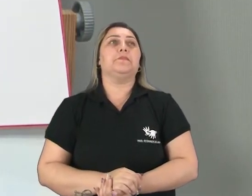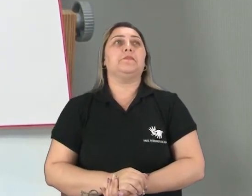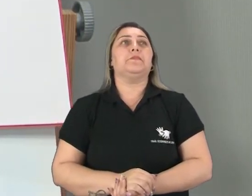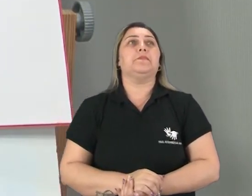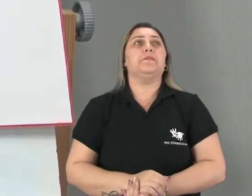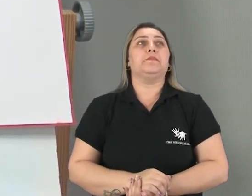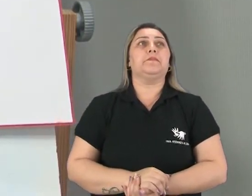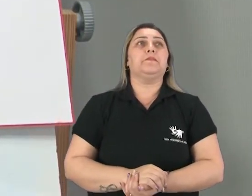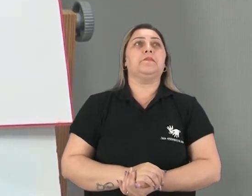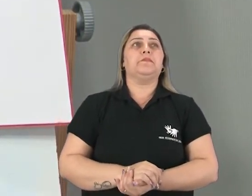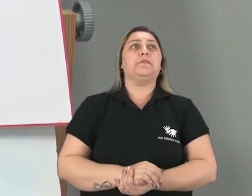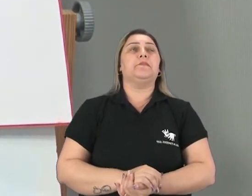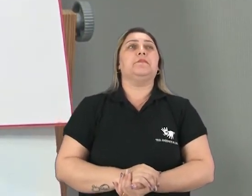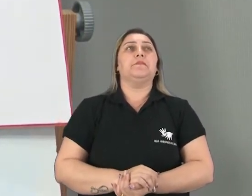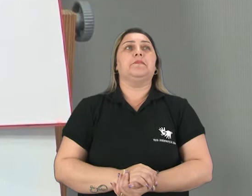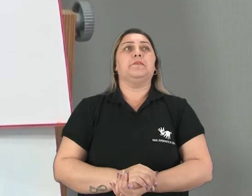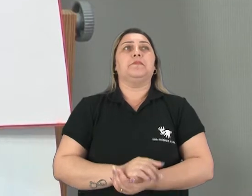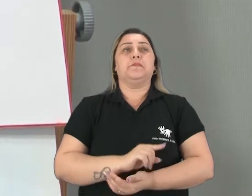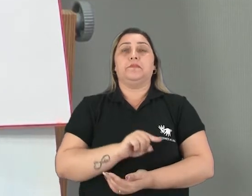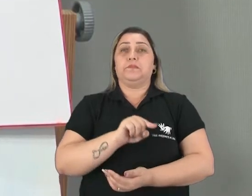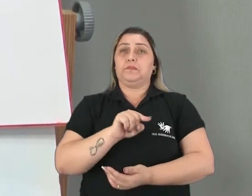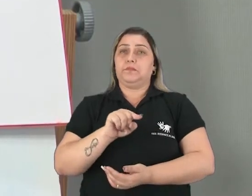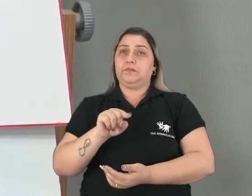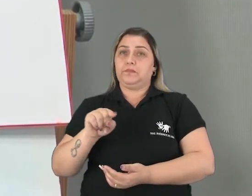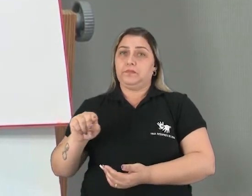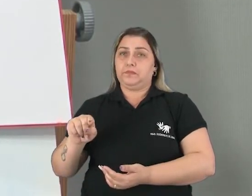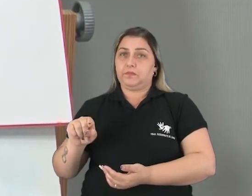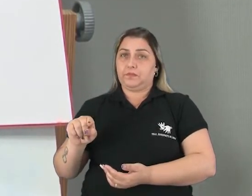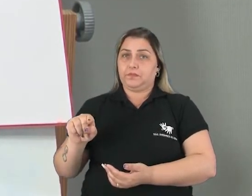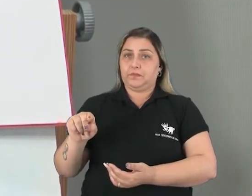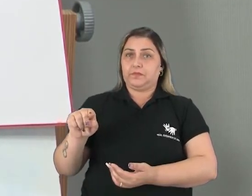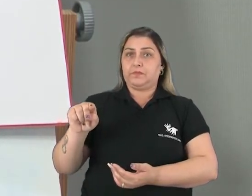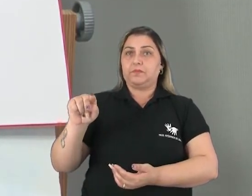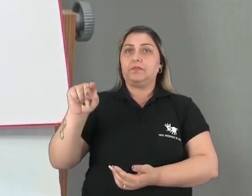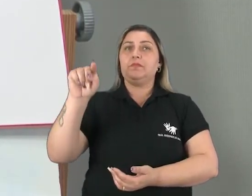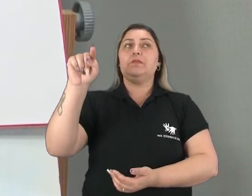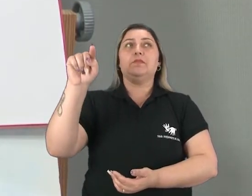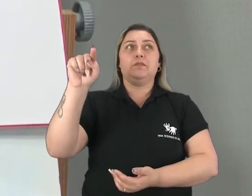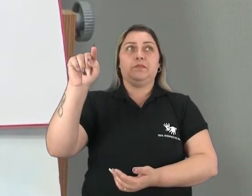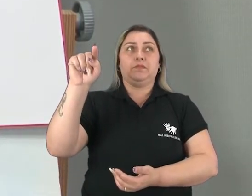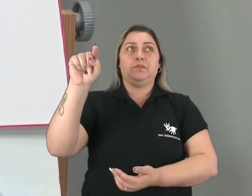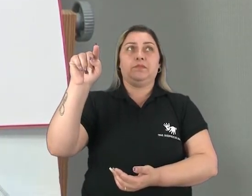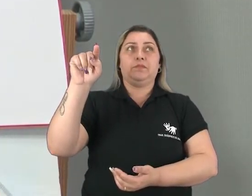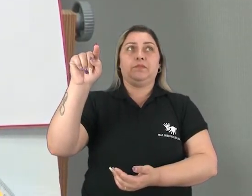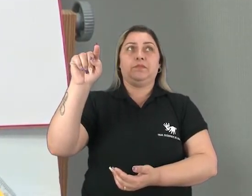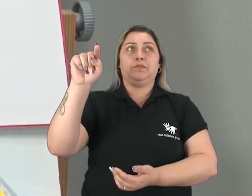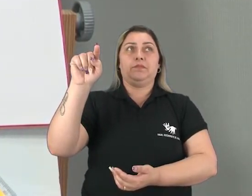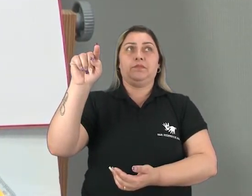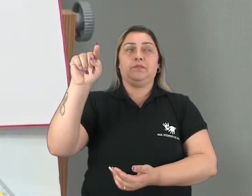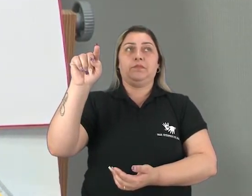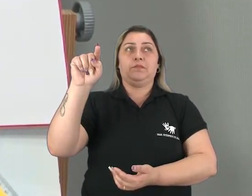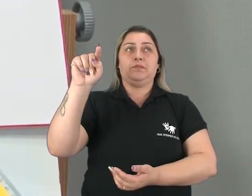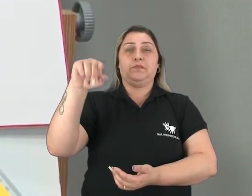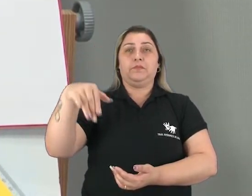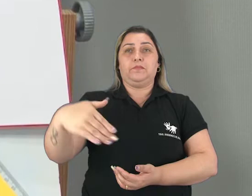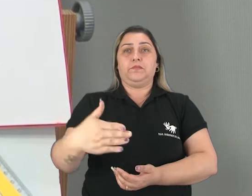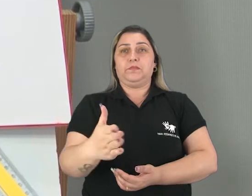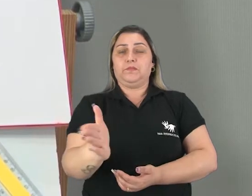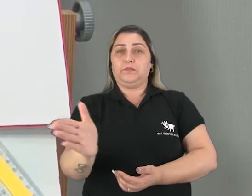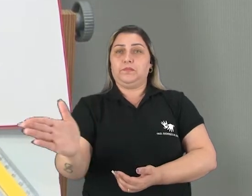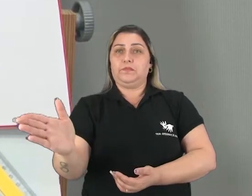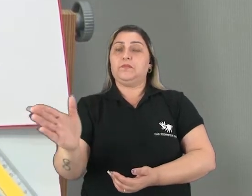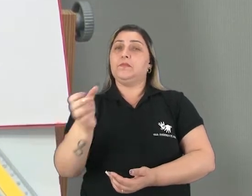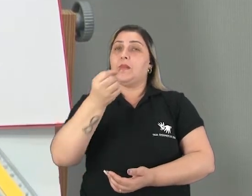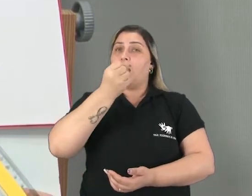ele vai seguir de reto, né? Seguindo em linha reta. Depois tem uma curva, passa